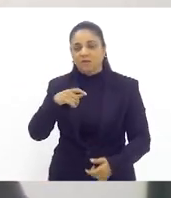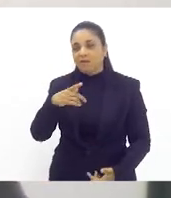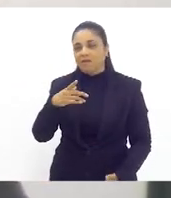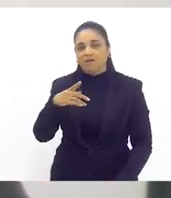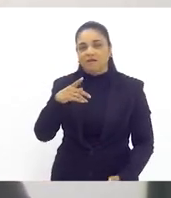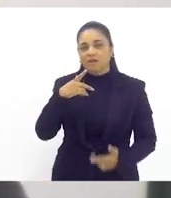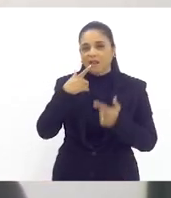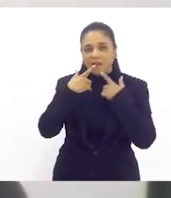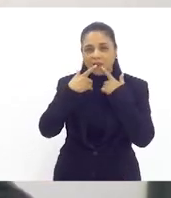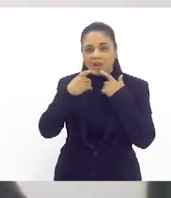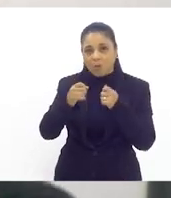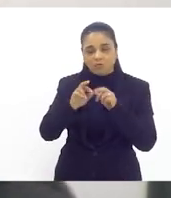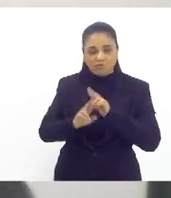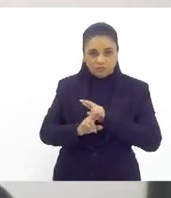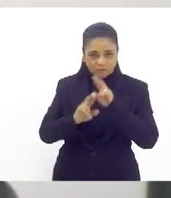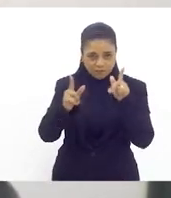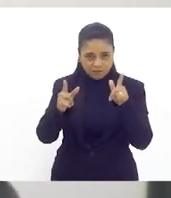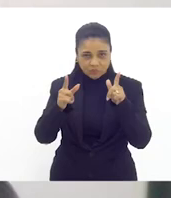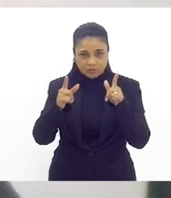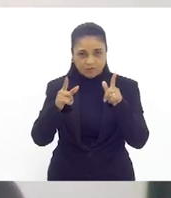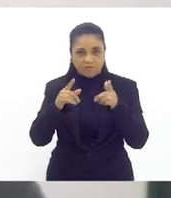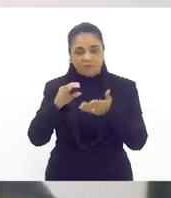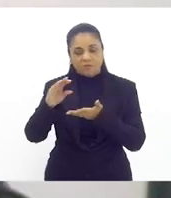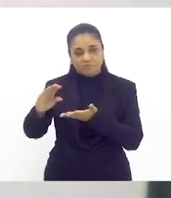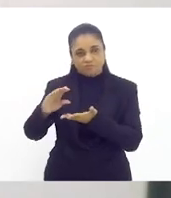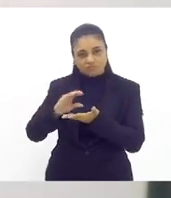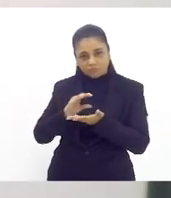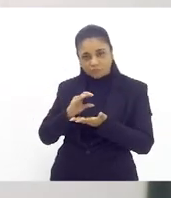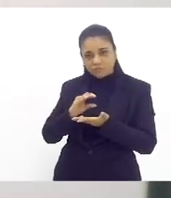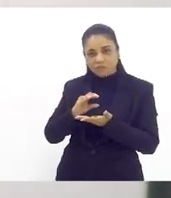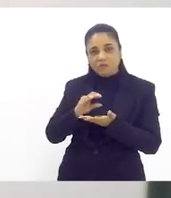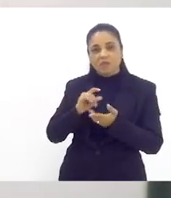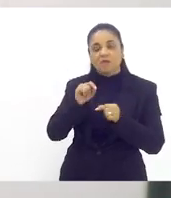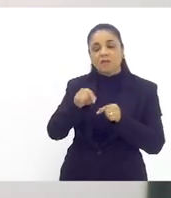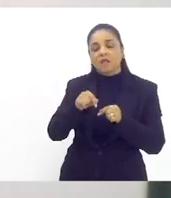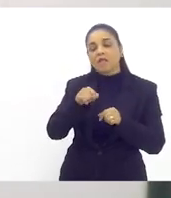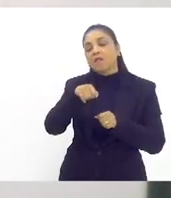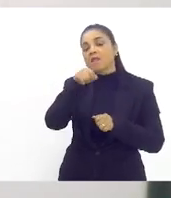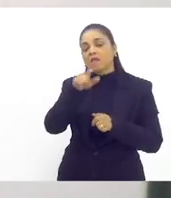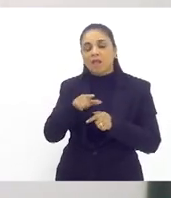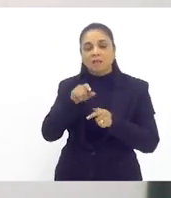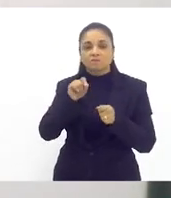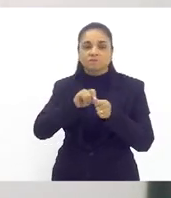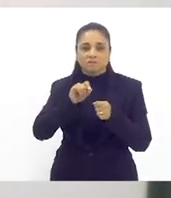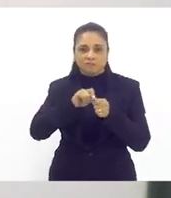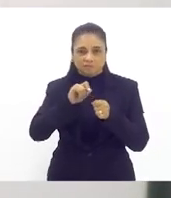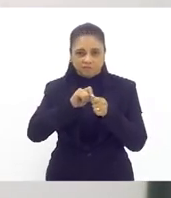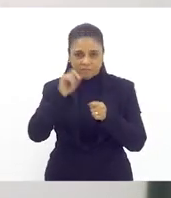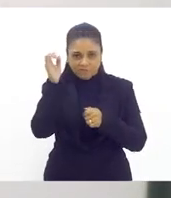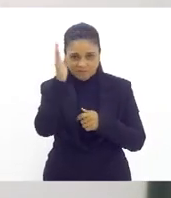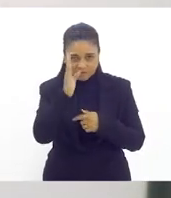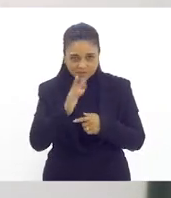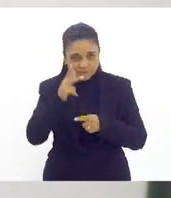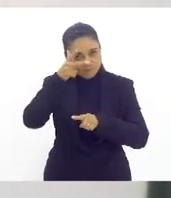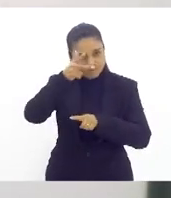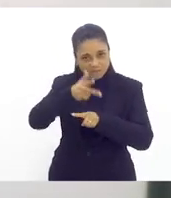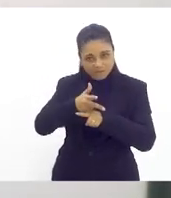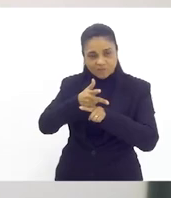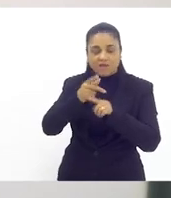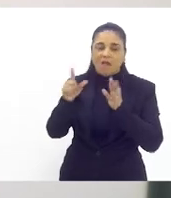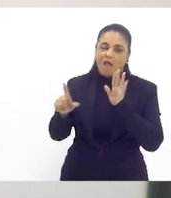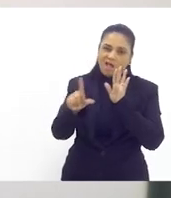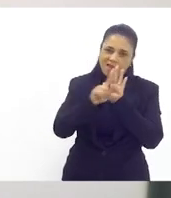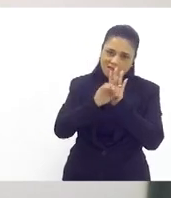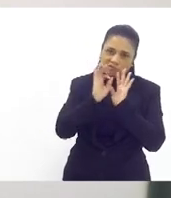né mas não é a verba para os gringos é a verba com quem faz a produção Nacional a lei já traz esse recorte em